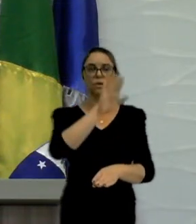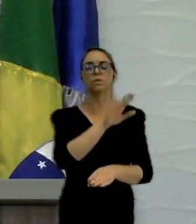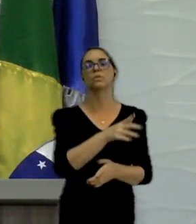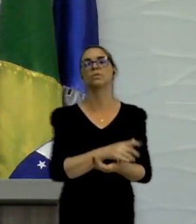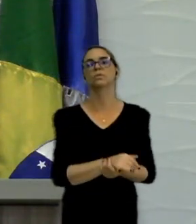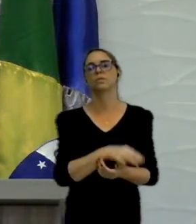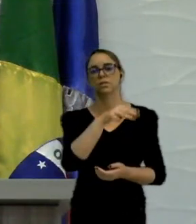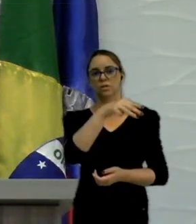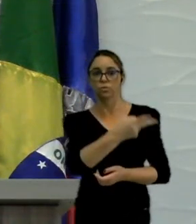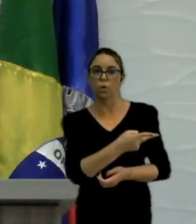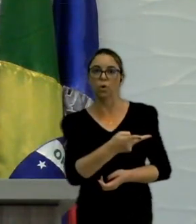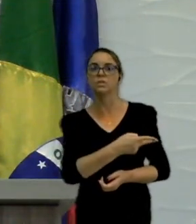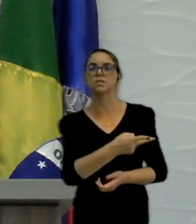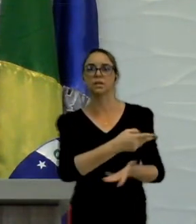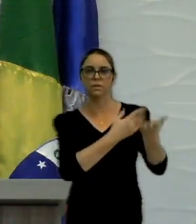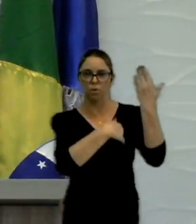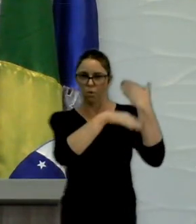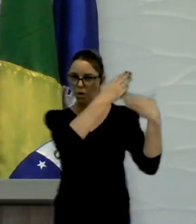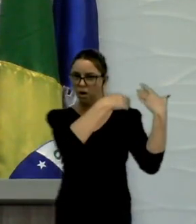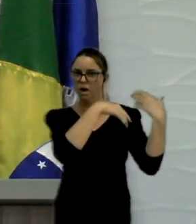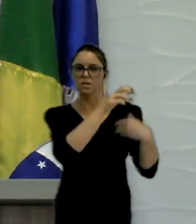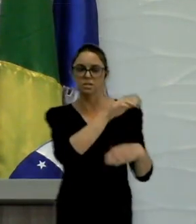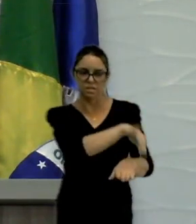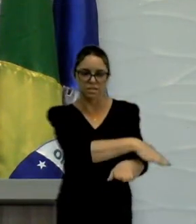e Maria do Carmo Silva, antiga rua 5